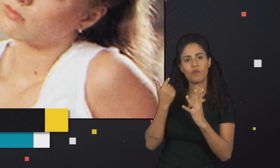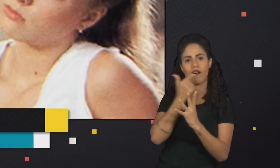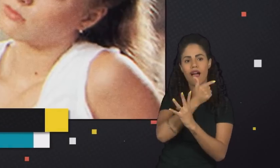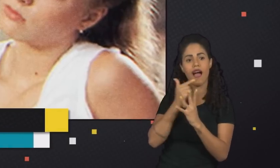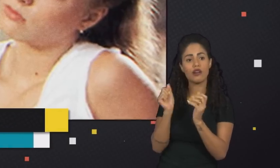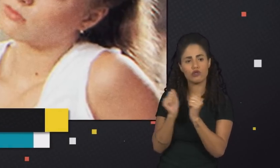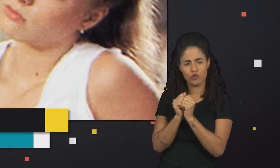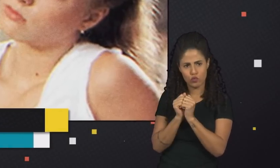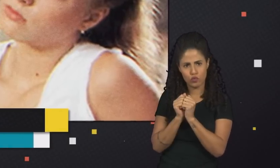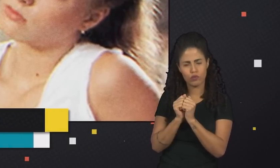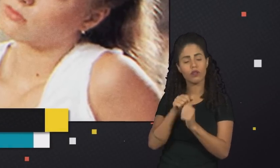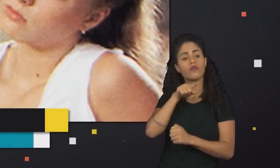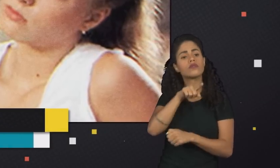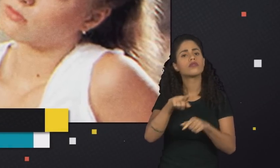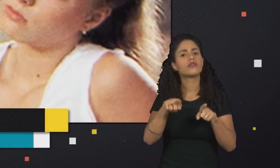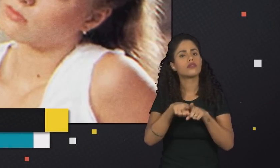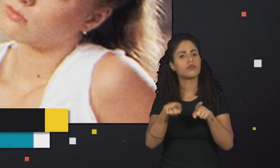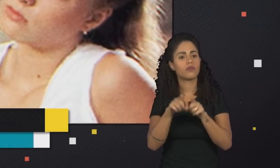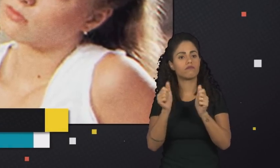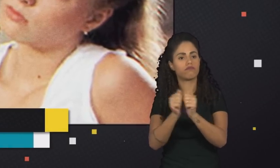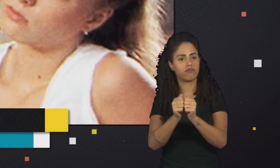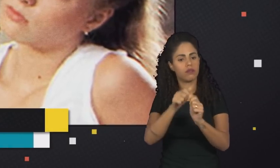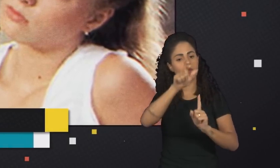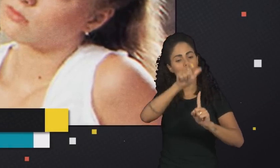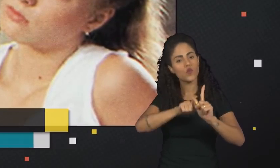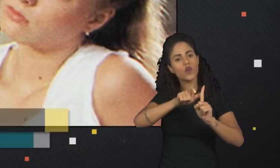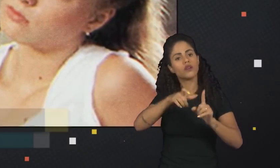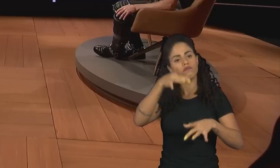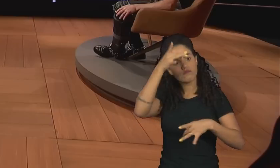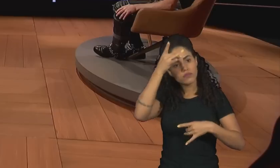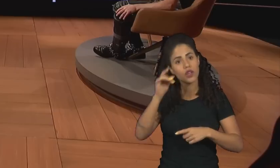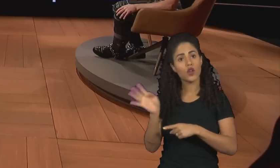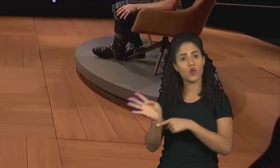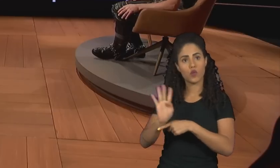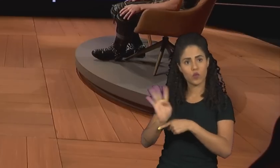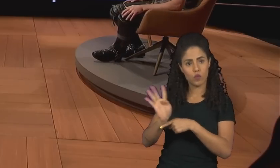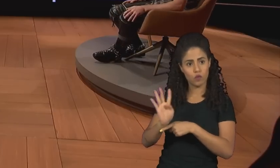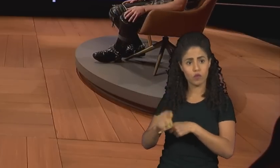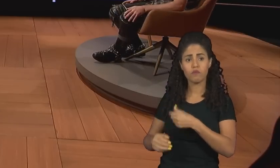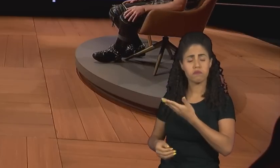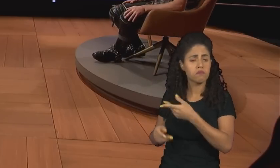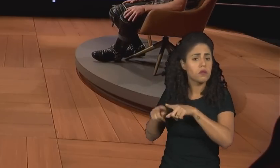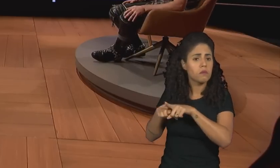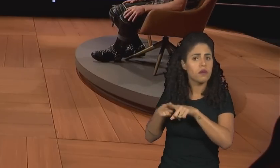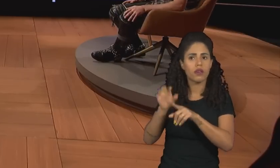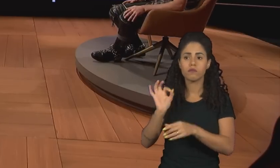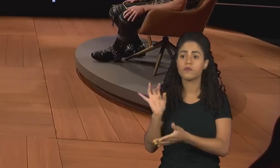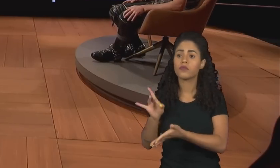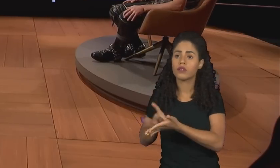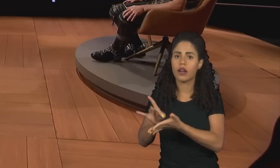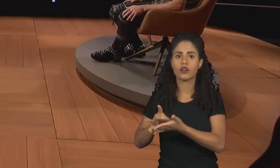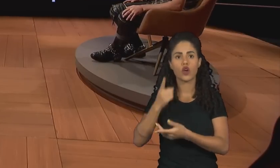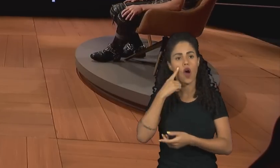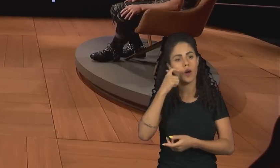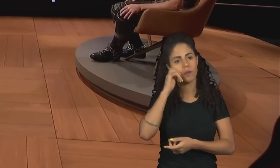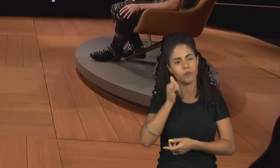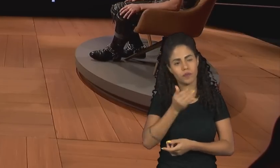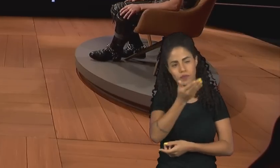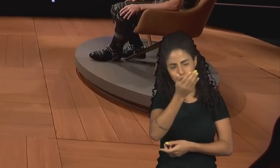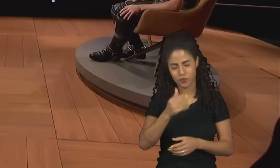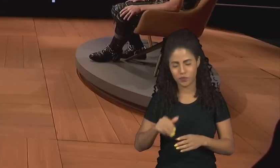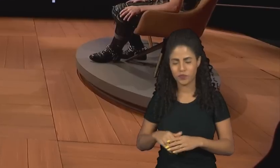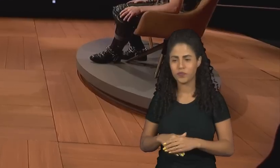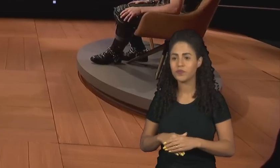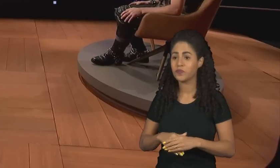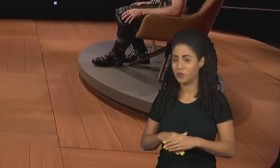juntos. Sim. E você também encarnou o grande Mário Lago no filme Noel, Poeta da Vila. Verdade. Olha só quem fala sobre a sua